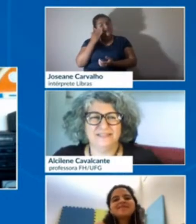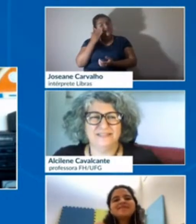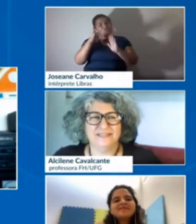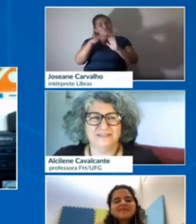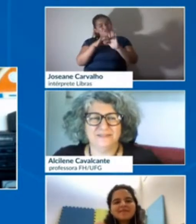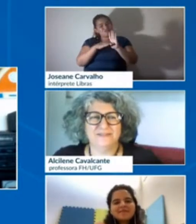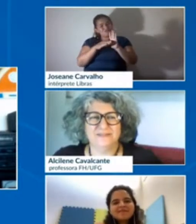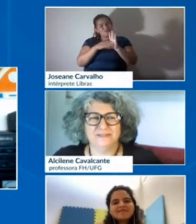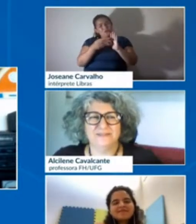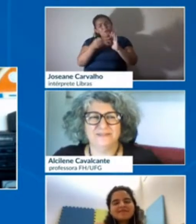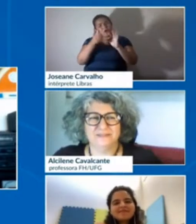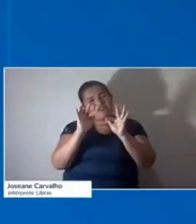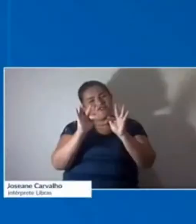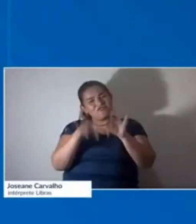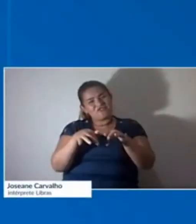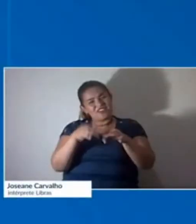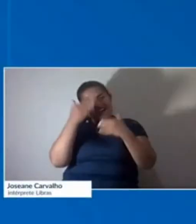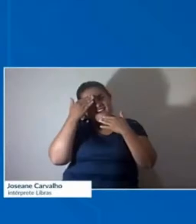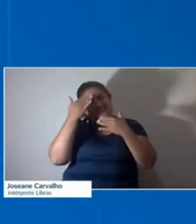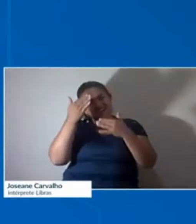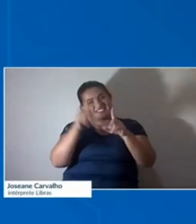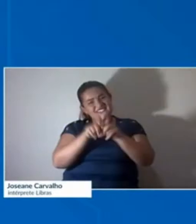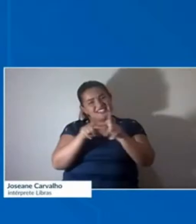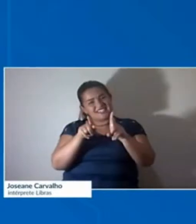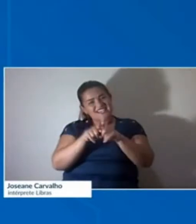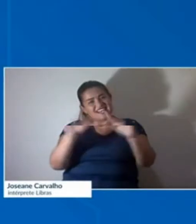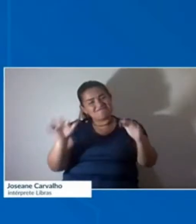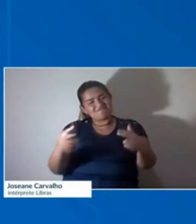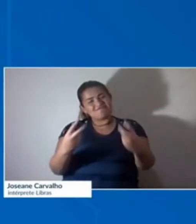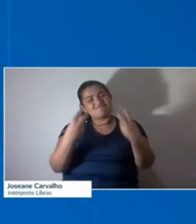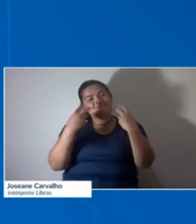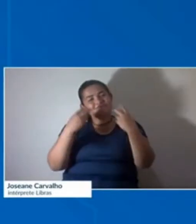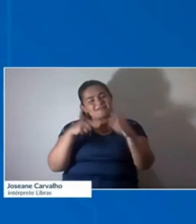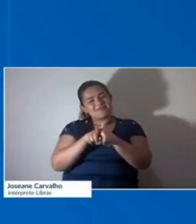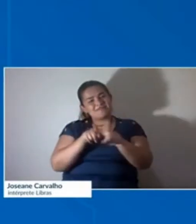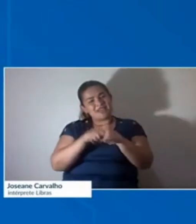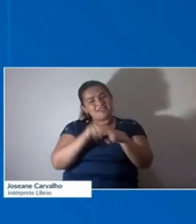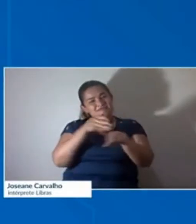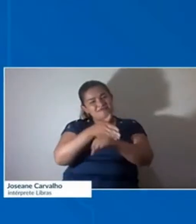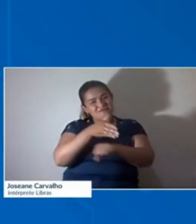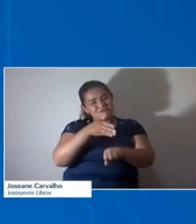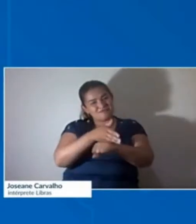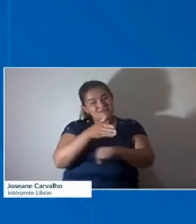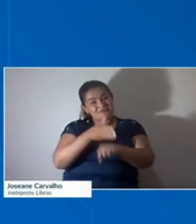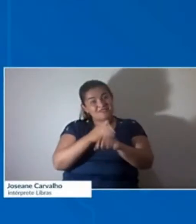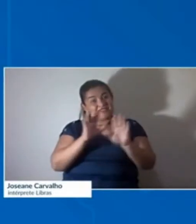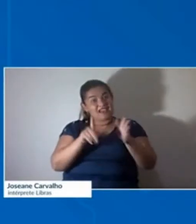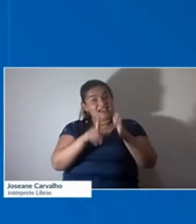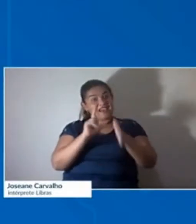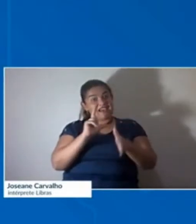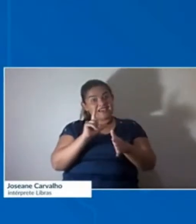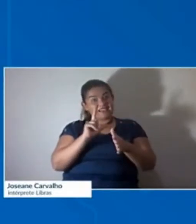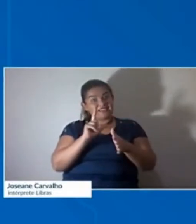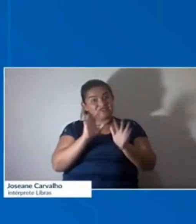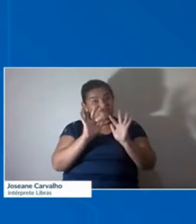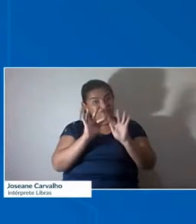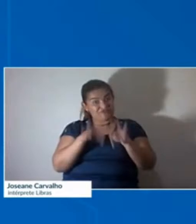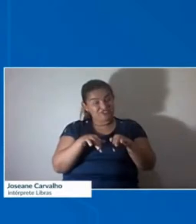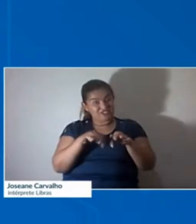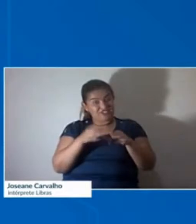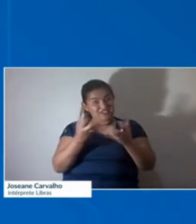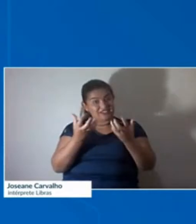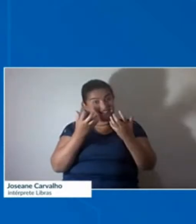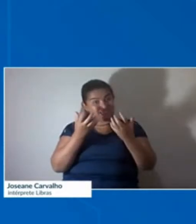Eu agradeço também a sua audiência, a sua participação. Mas antes de terminar, eu gostaria